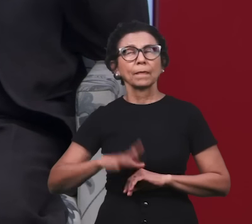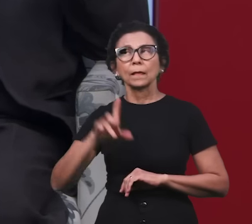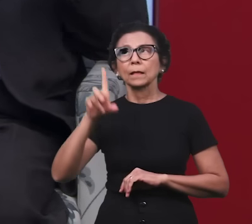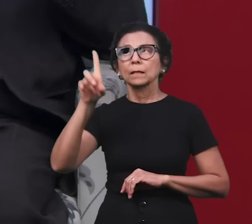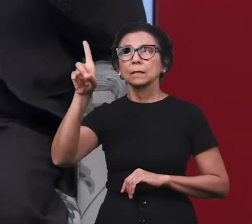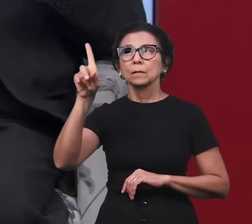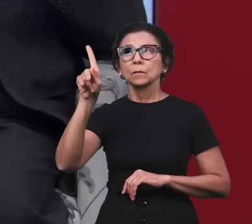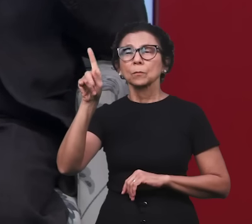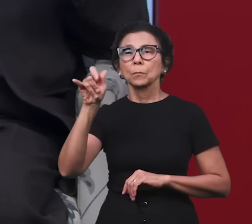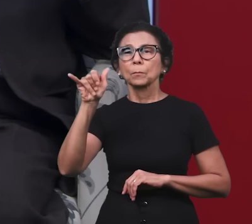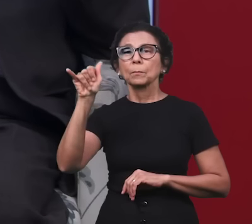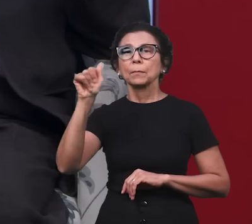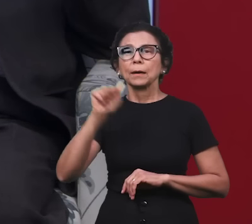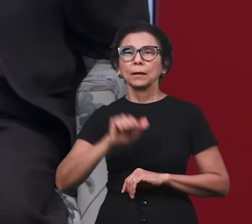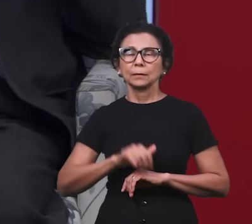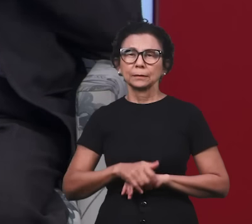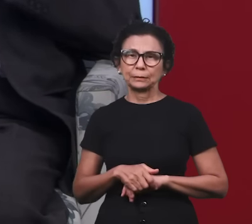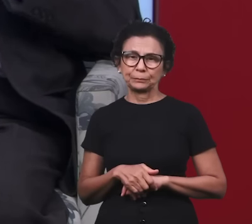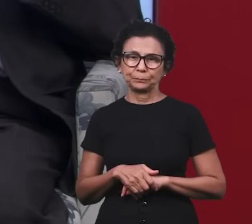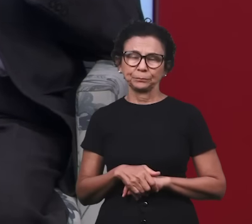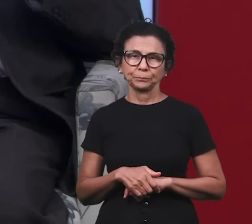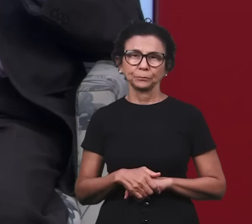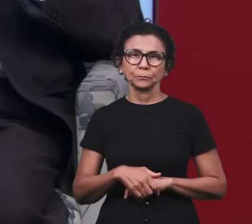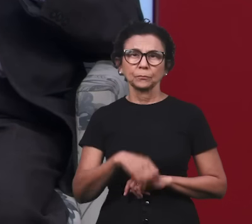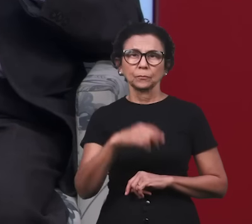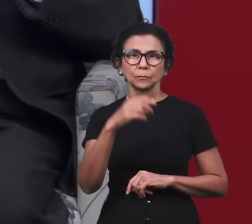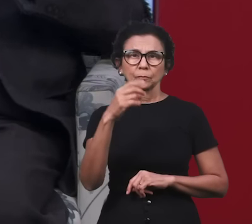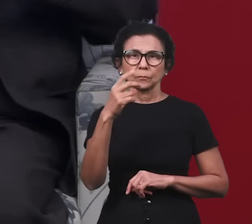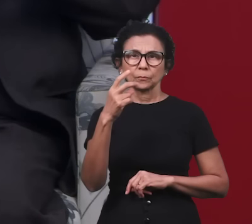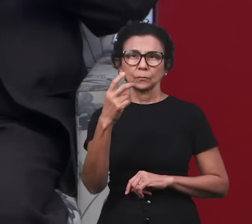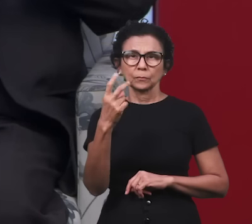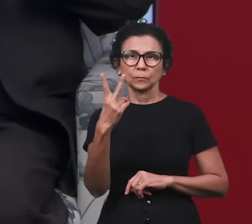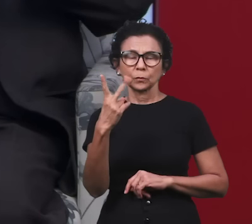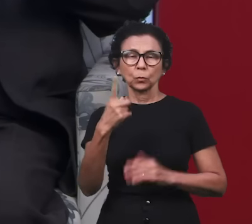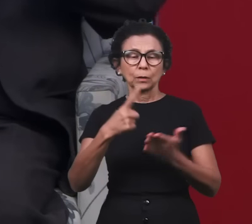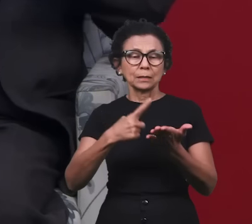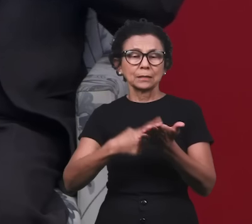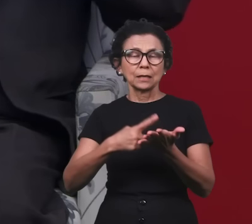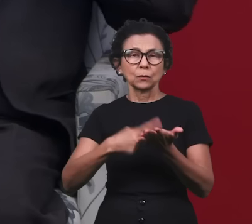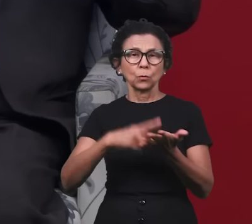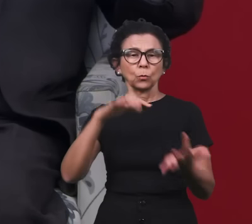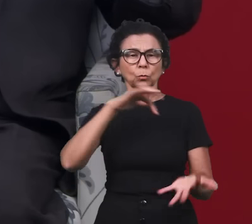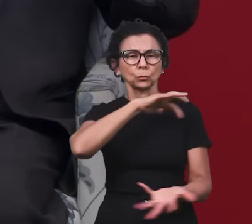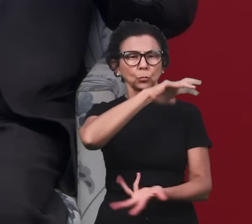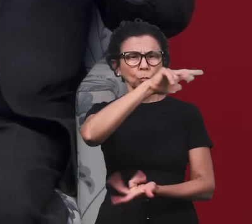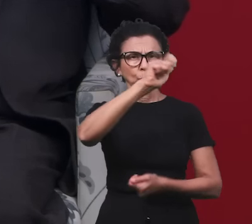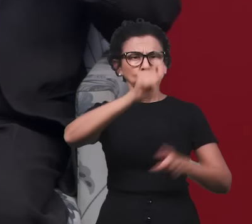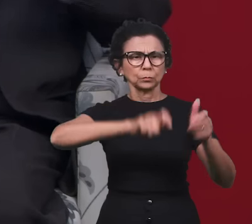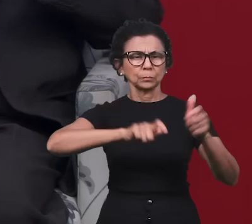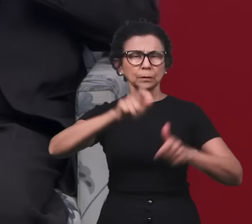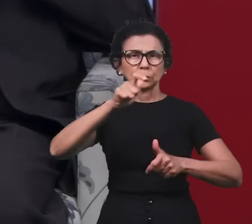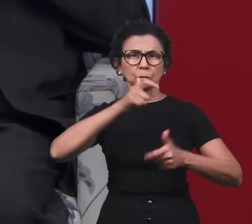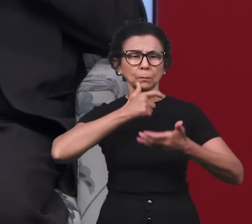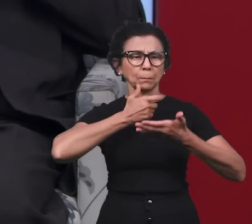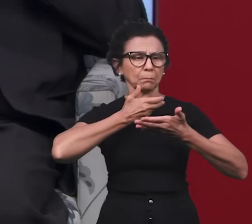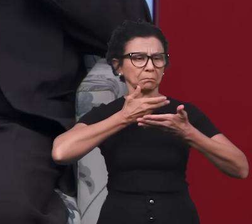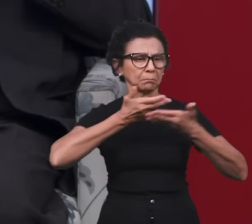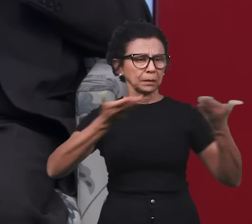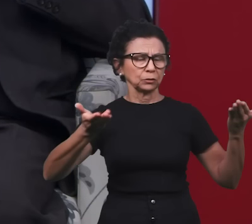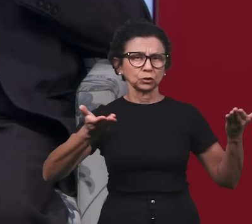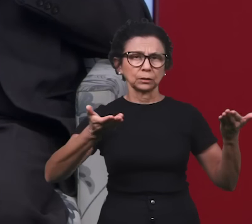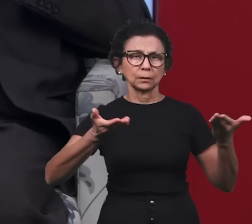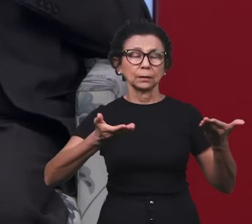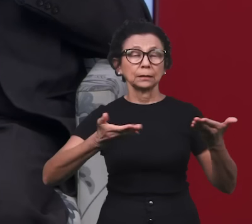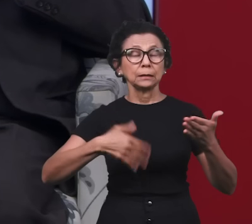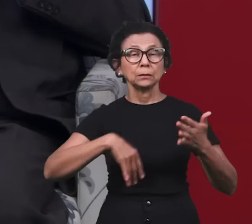Pai, fez dois acordos com o mundo. O mundo estava todo perdido. E Deus, então, no